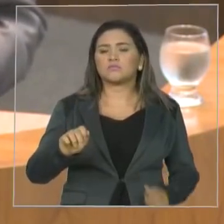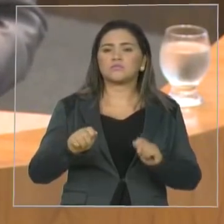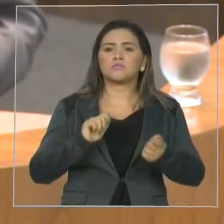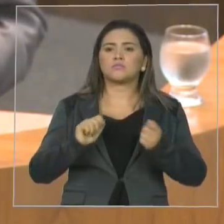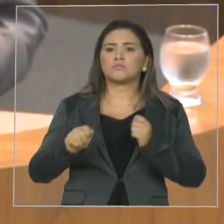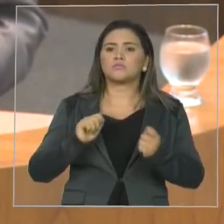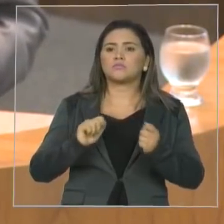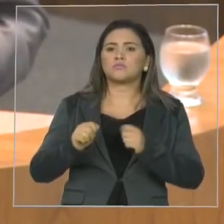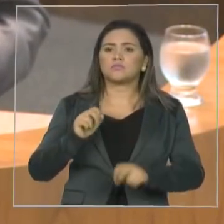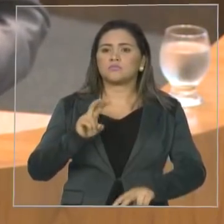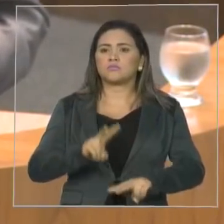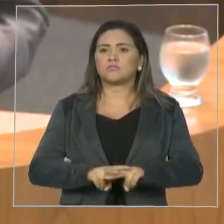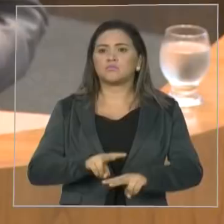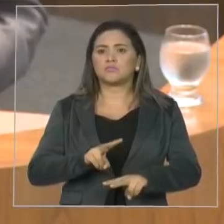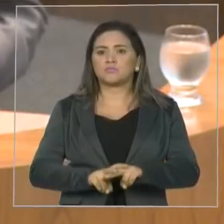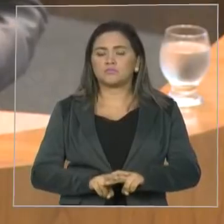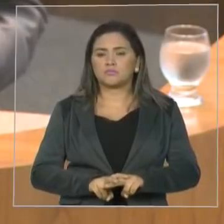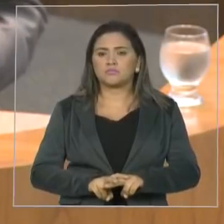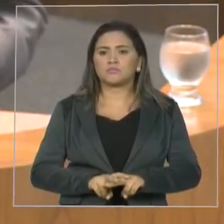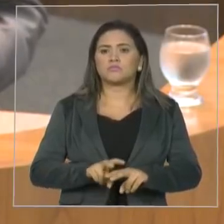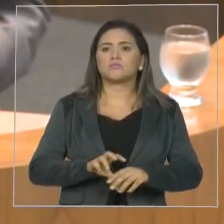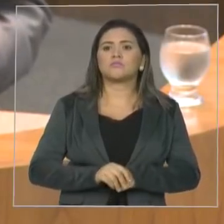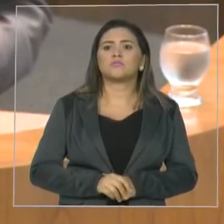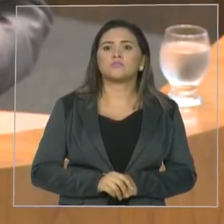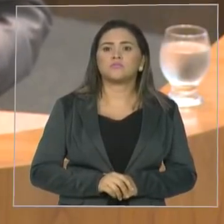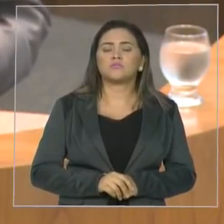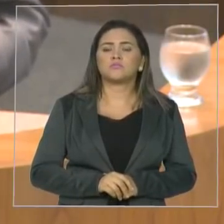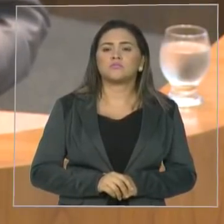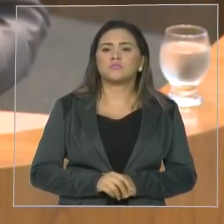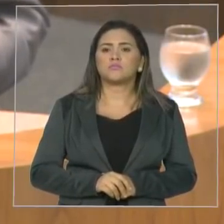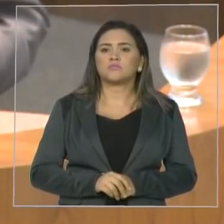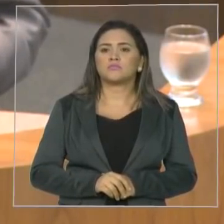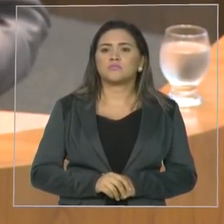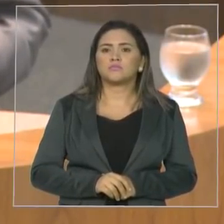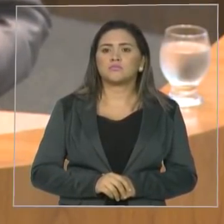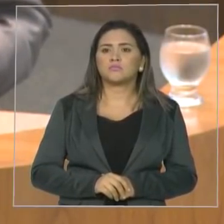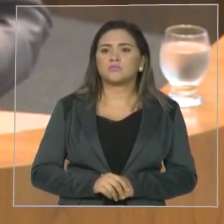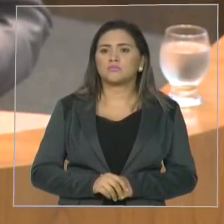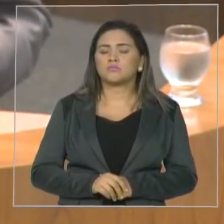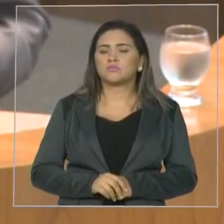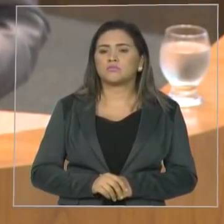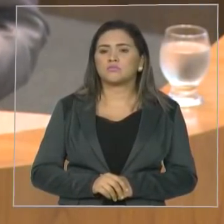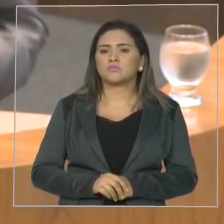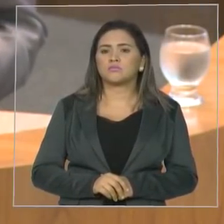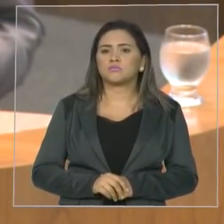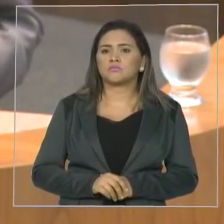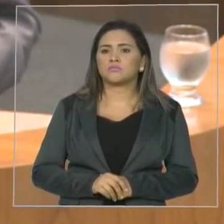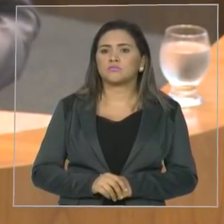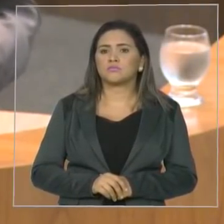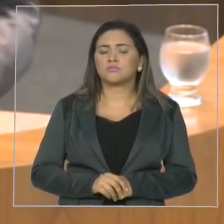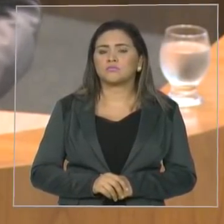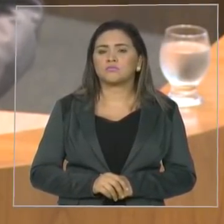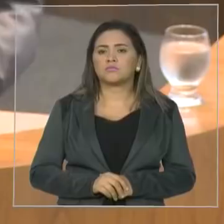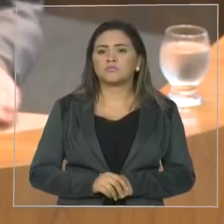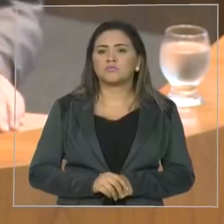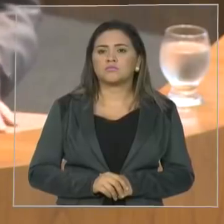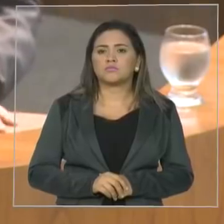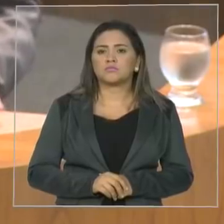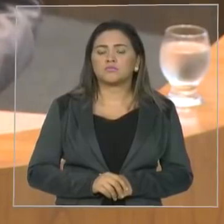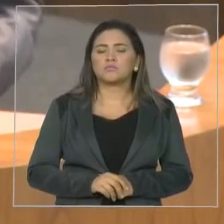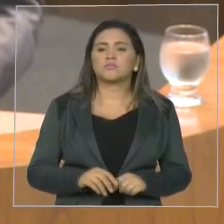interventor federal, chefe do comando, também chefe do Comando Militar do Leste, que